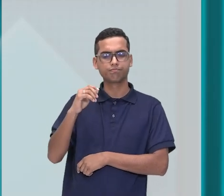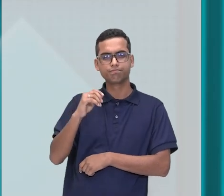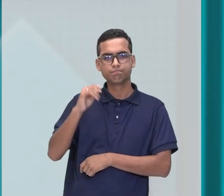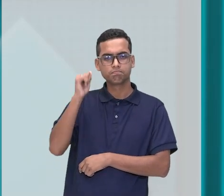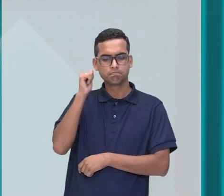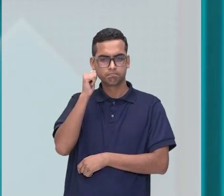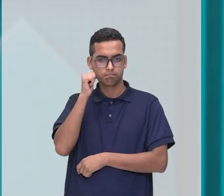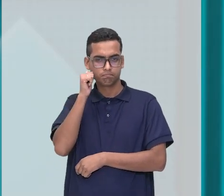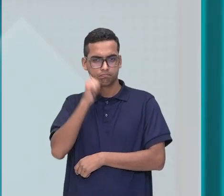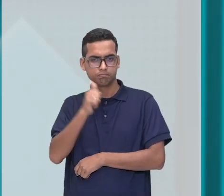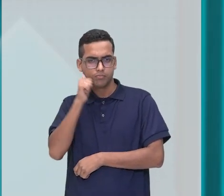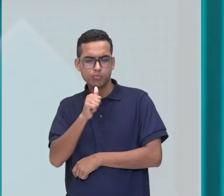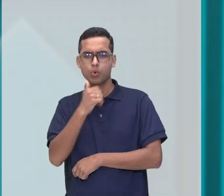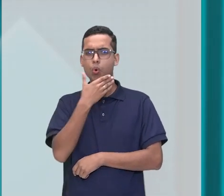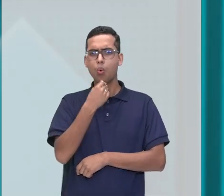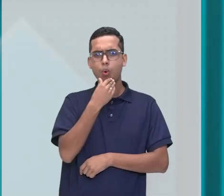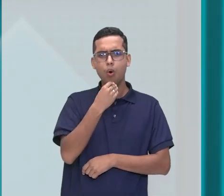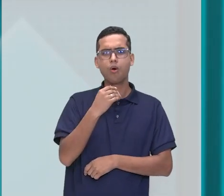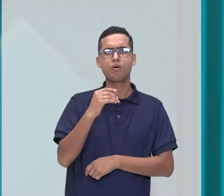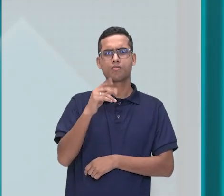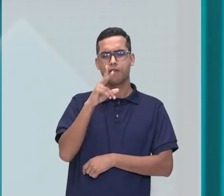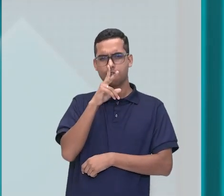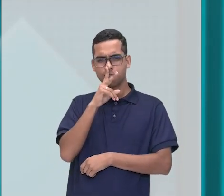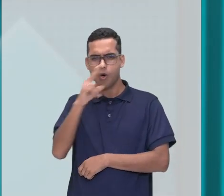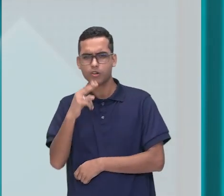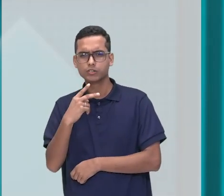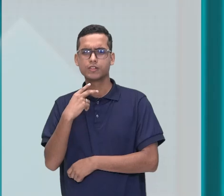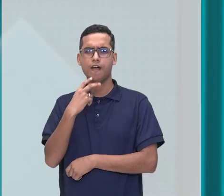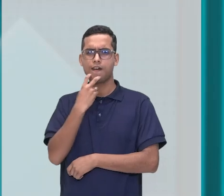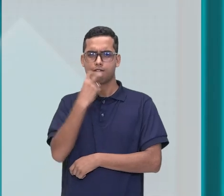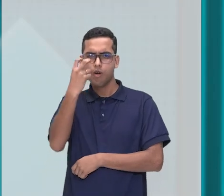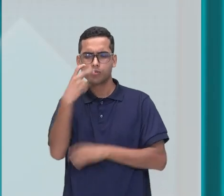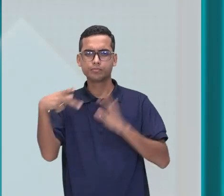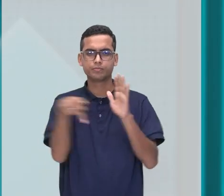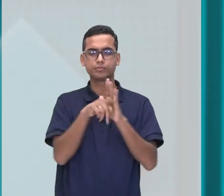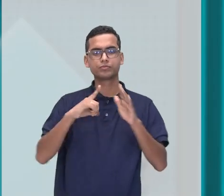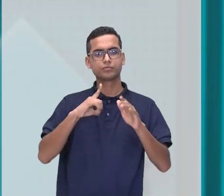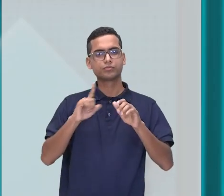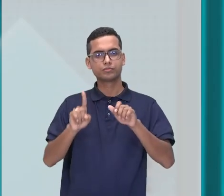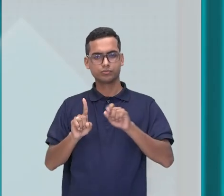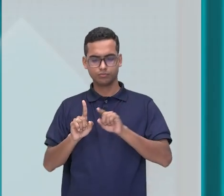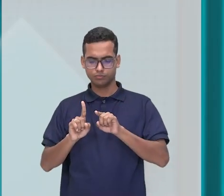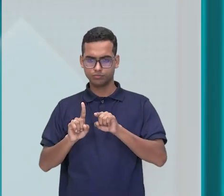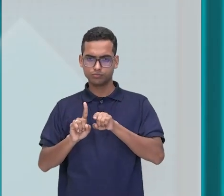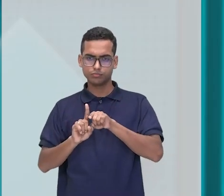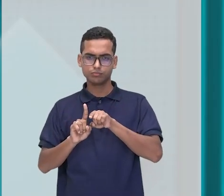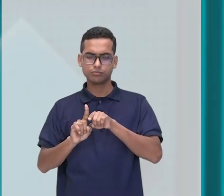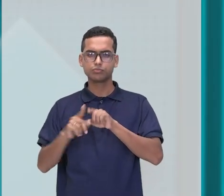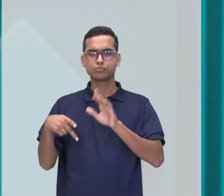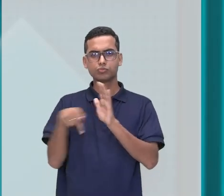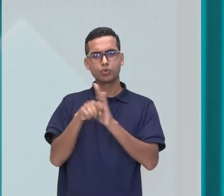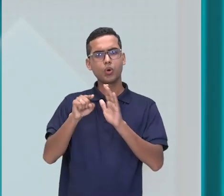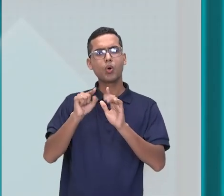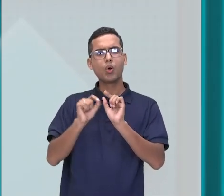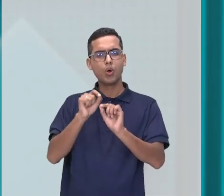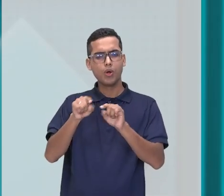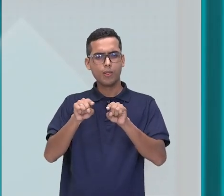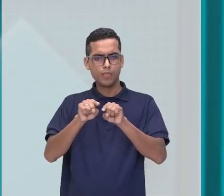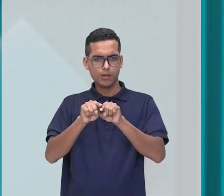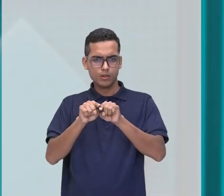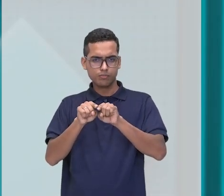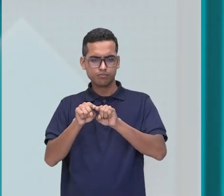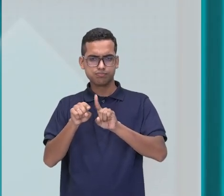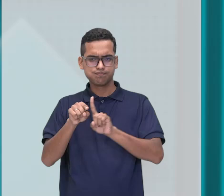aquela voz forte. Aí nós temos a duração do som, que pode ser um som breve ou um som